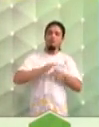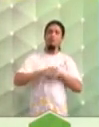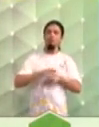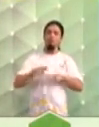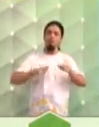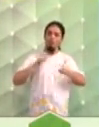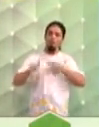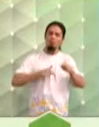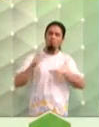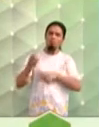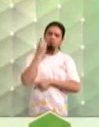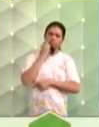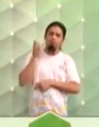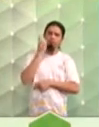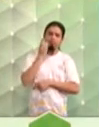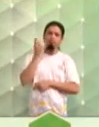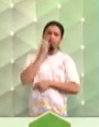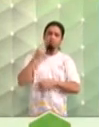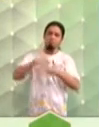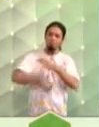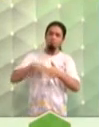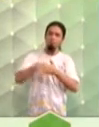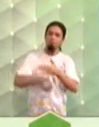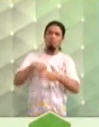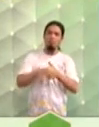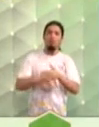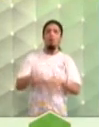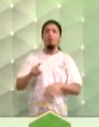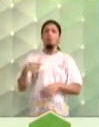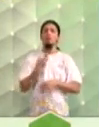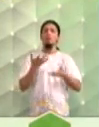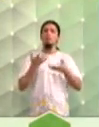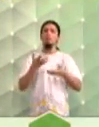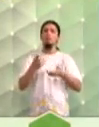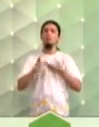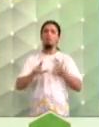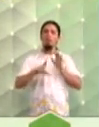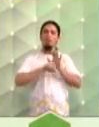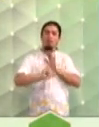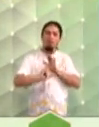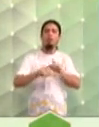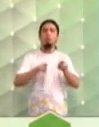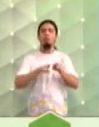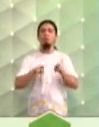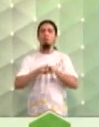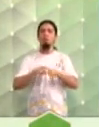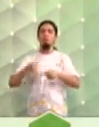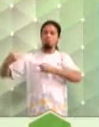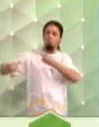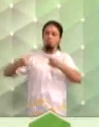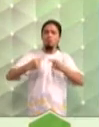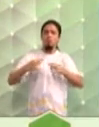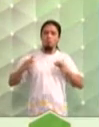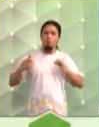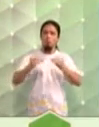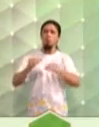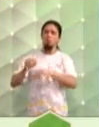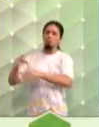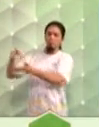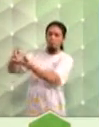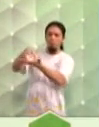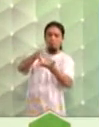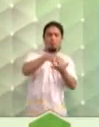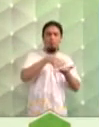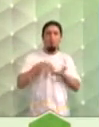estado, para que a gente possa levar todas as políticas públicas e inclusão ao estado do Amazonas. E